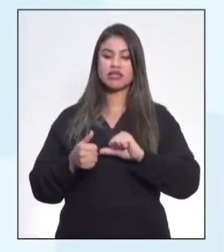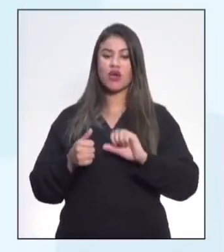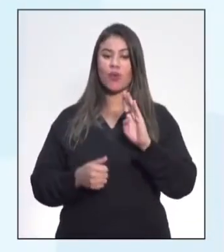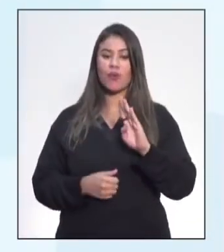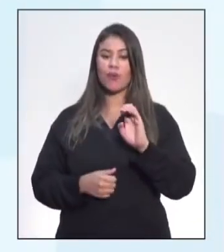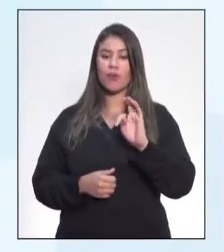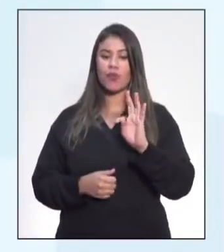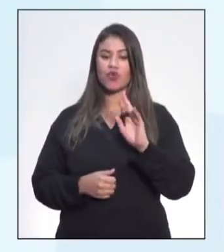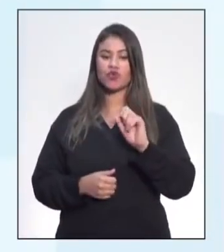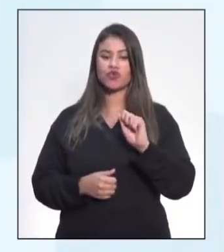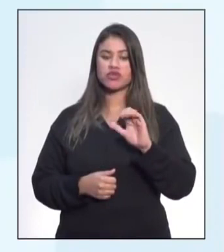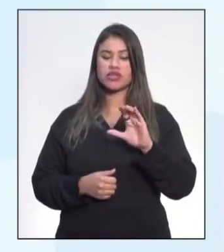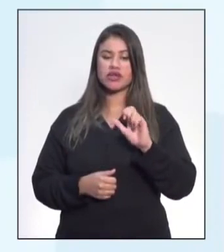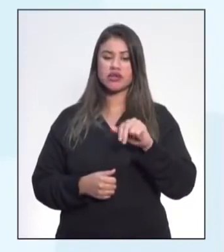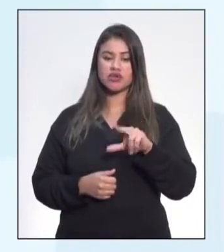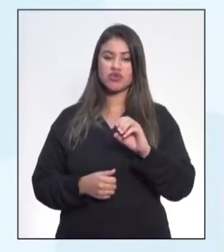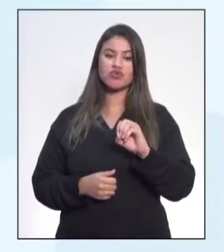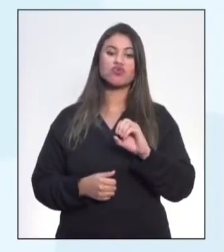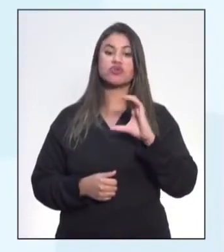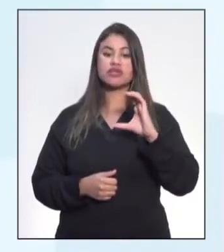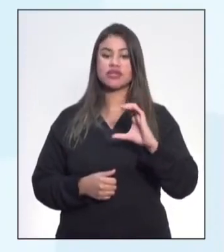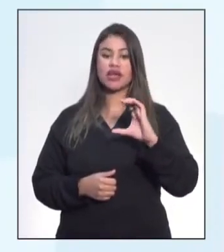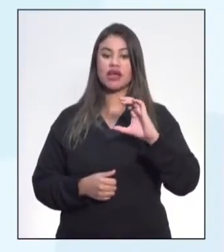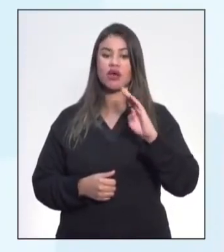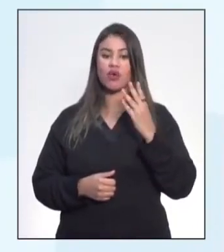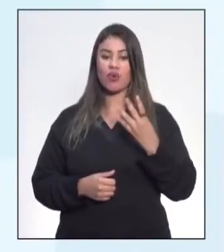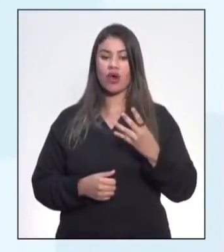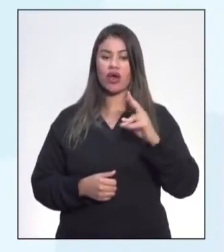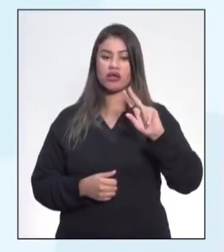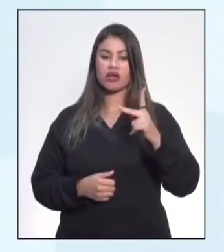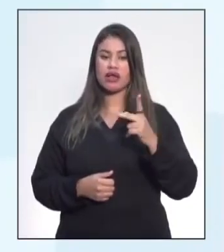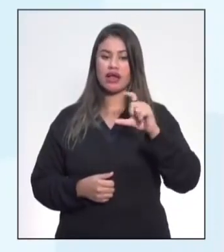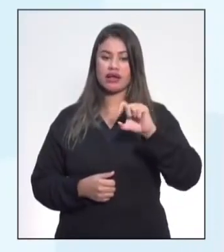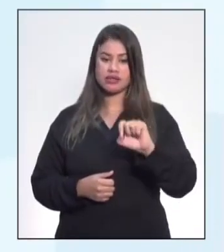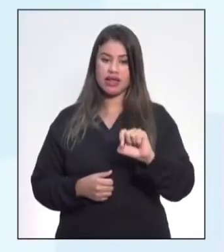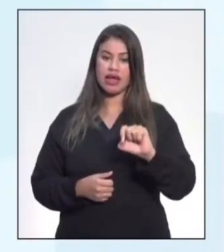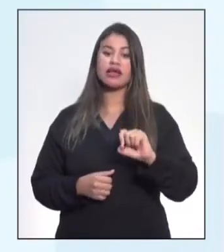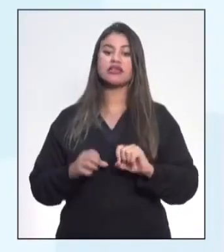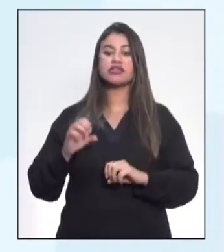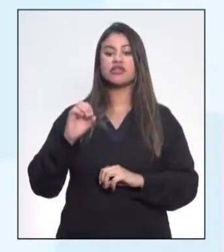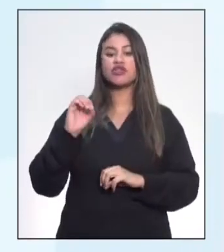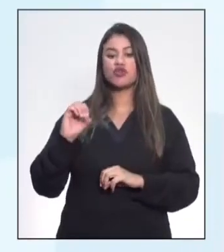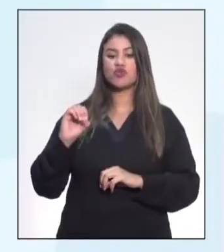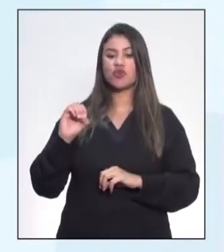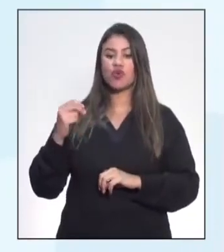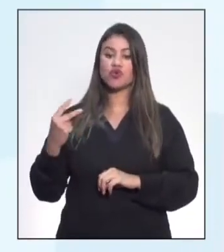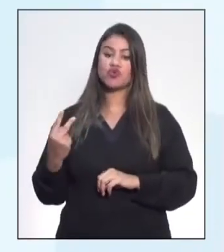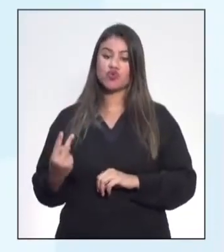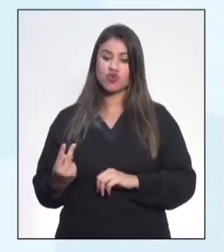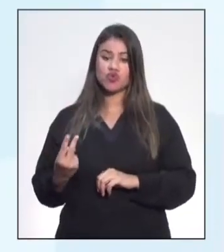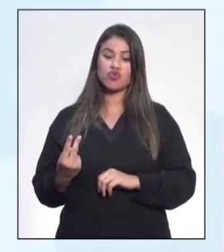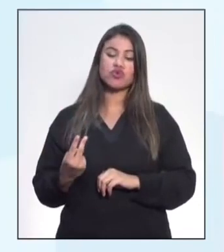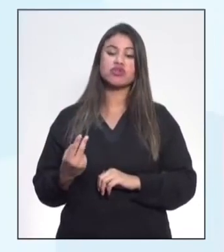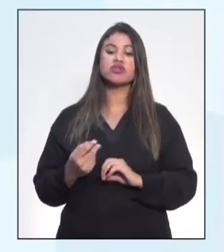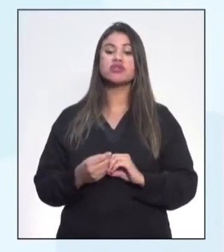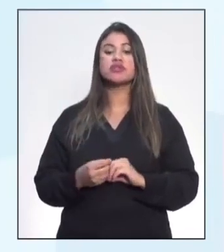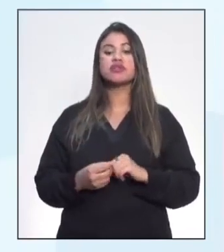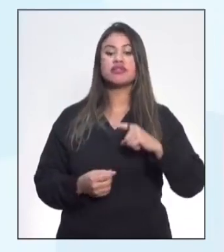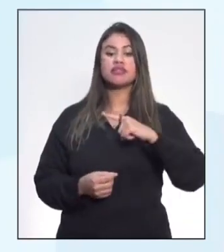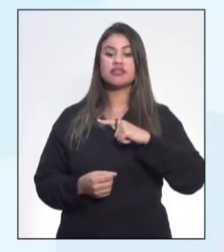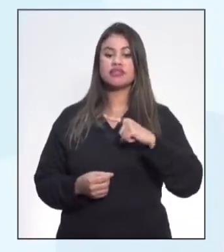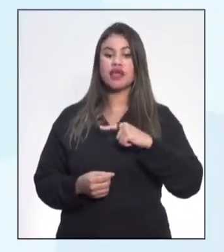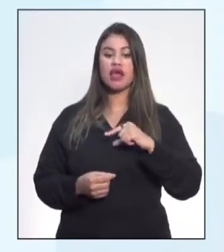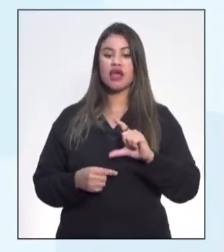butano, que é C4H10, e o oxigênio, O2, que vai ser uma combustão, temos o